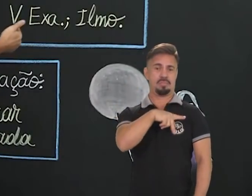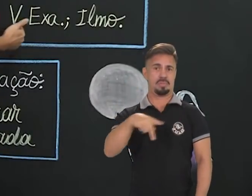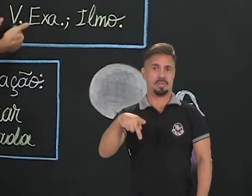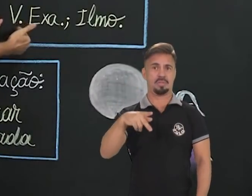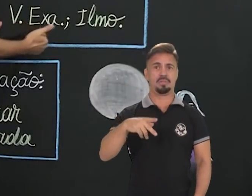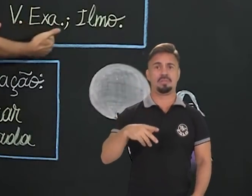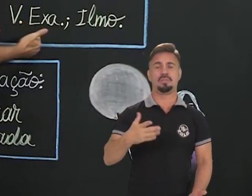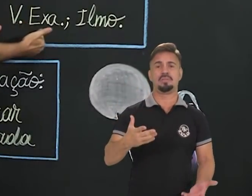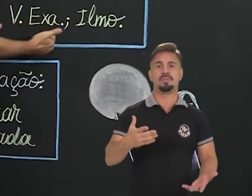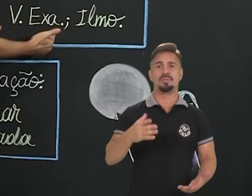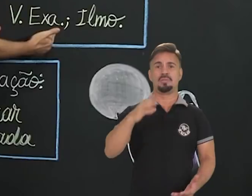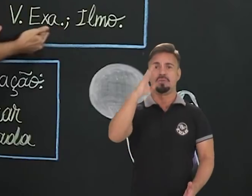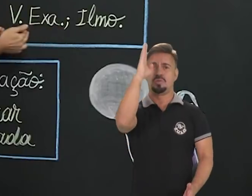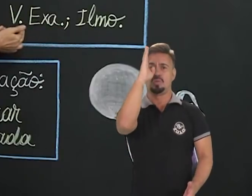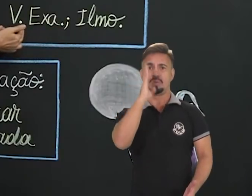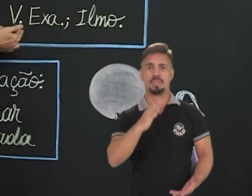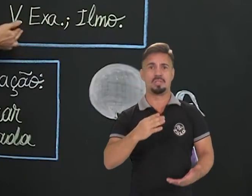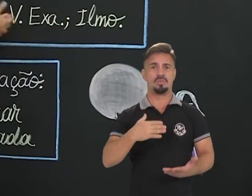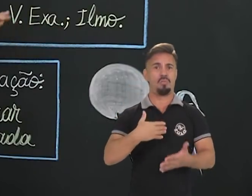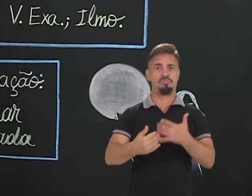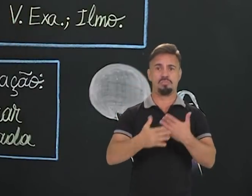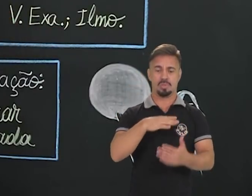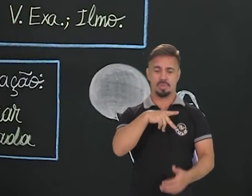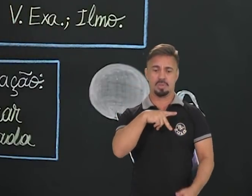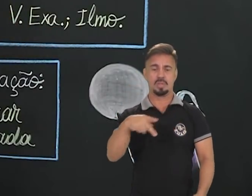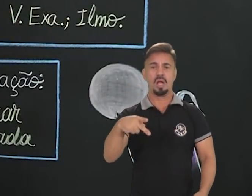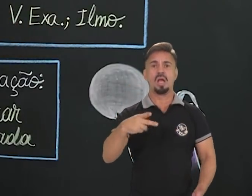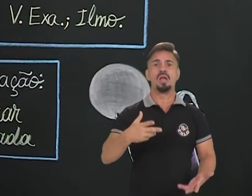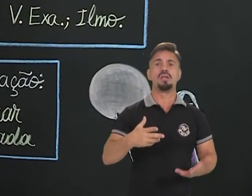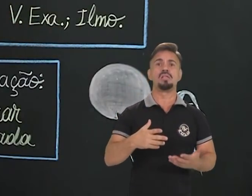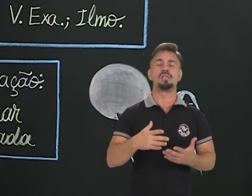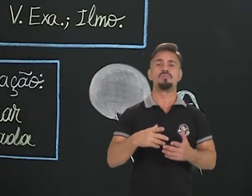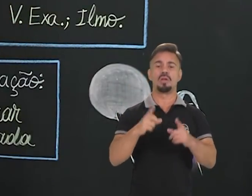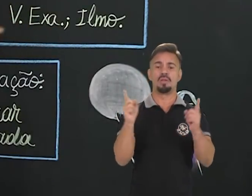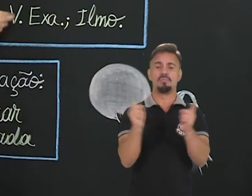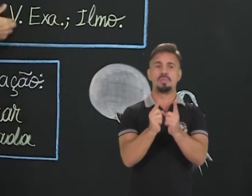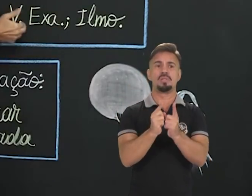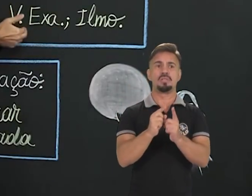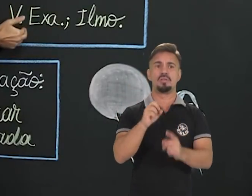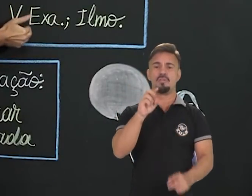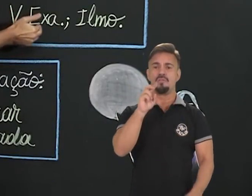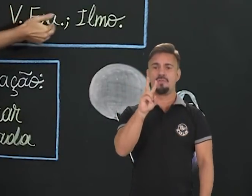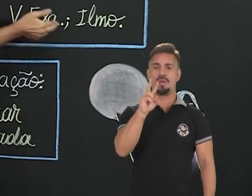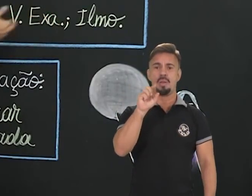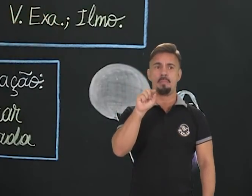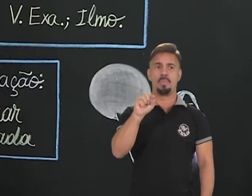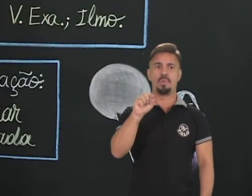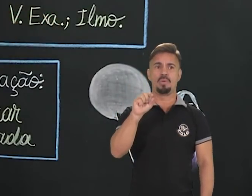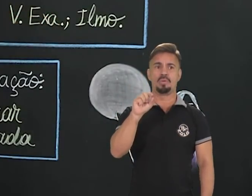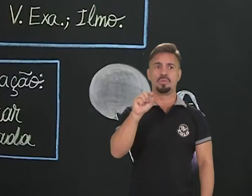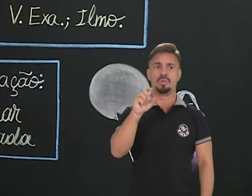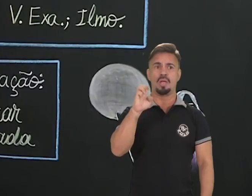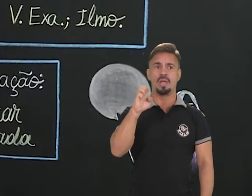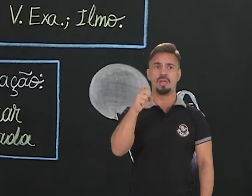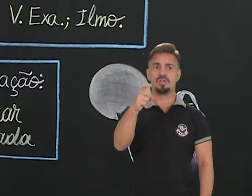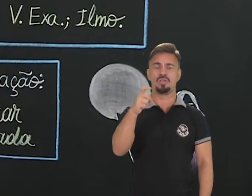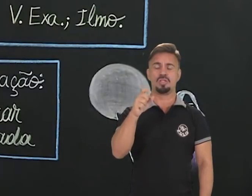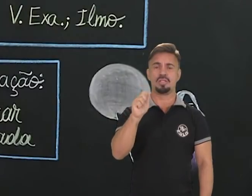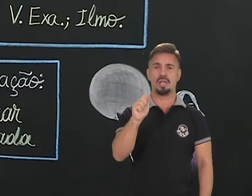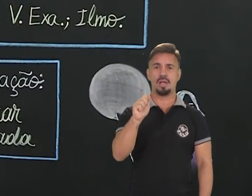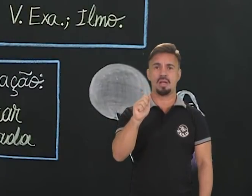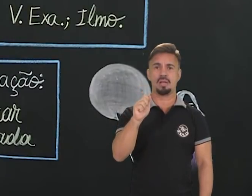da República. Vossa Excelência, aqui nesse caso, foi abreviado para V.EXA, ou seja,